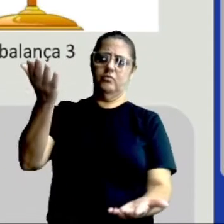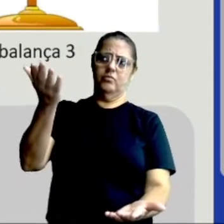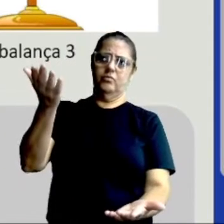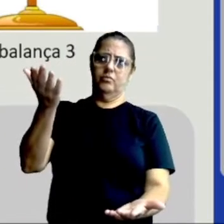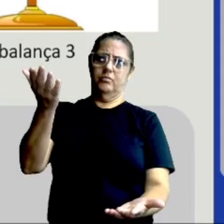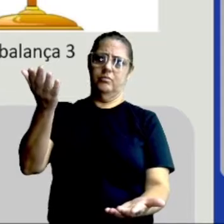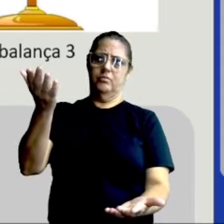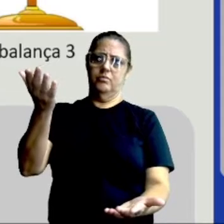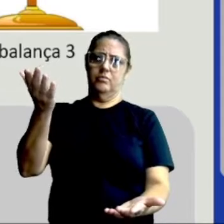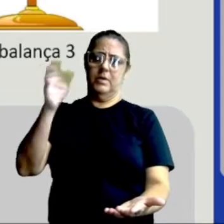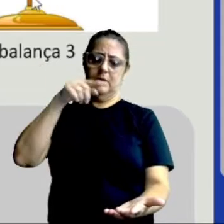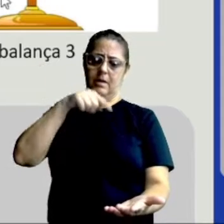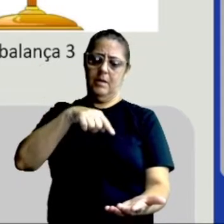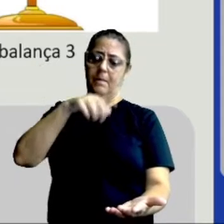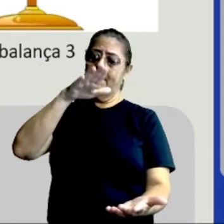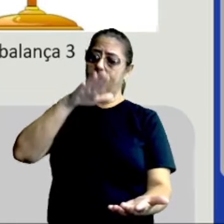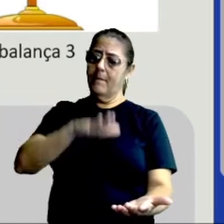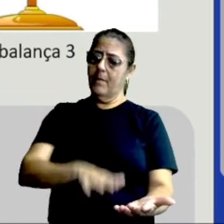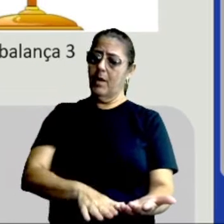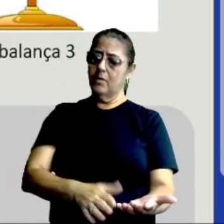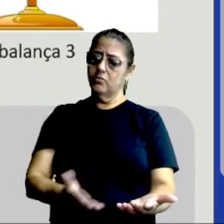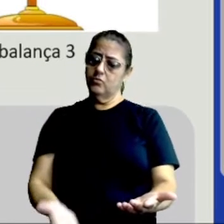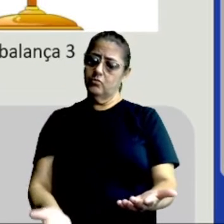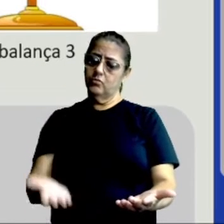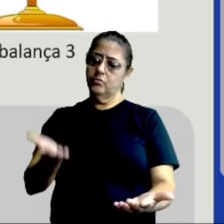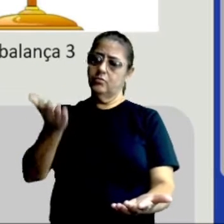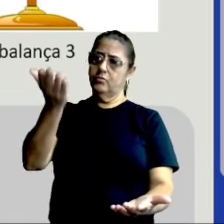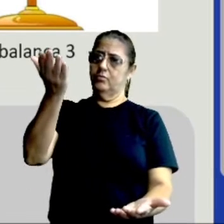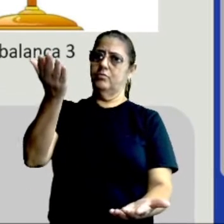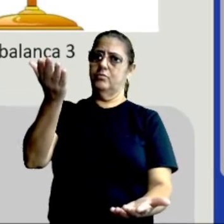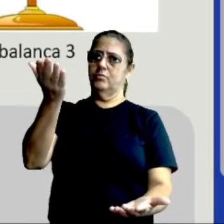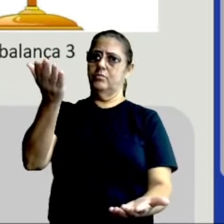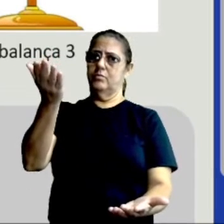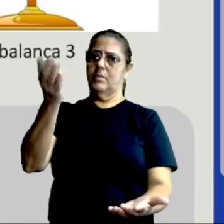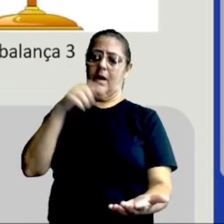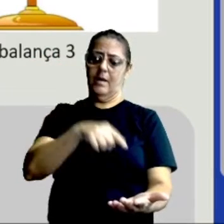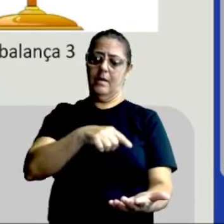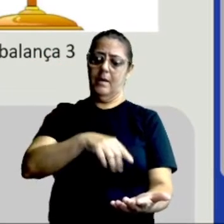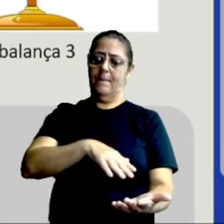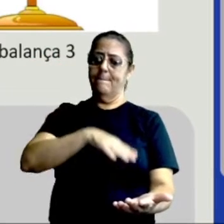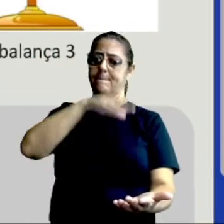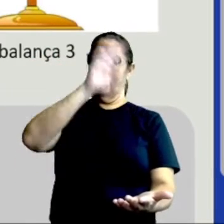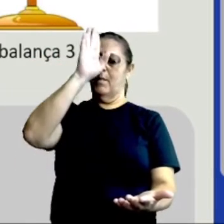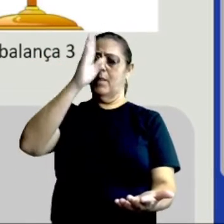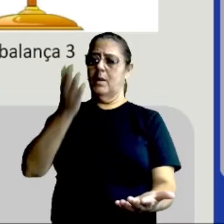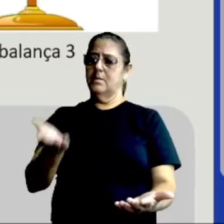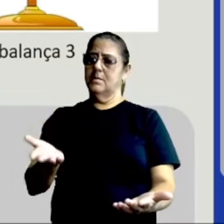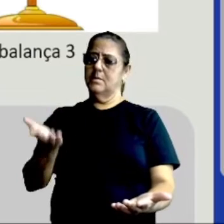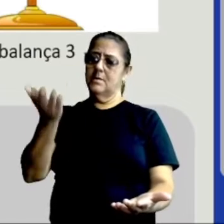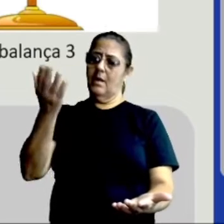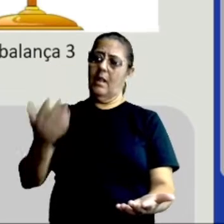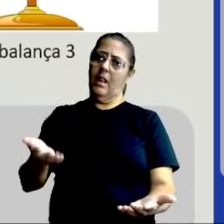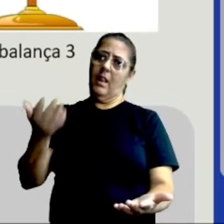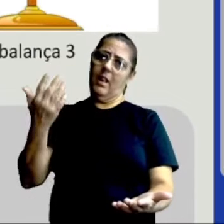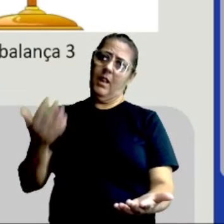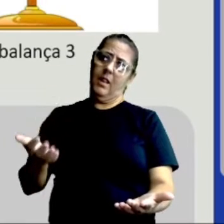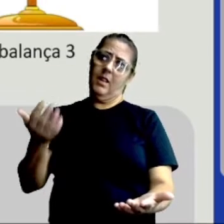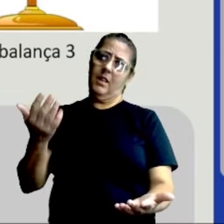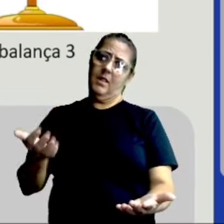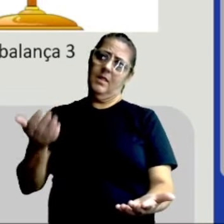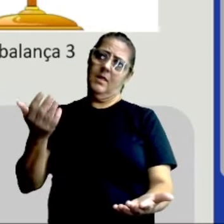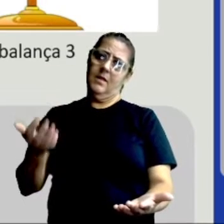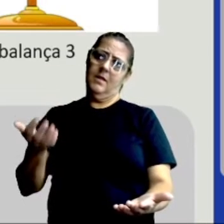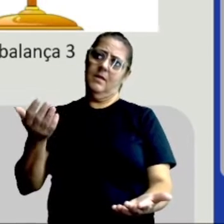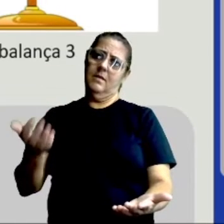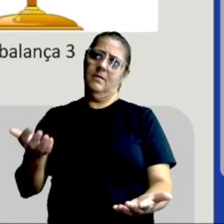mais baixo do que esse. Ou seja, o peso que está neste prato é maior do que esse daqui, ó. O prato mais